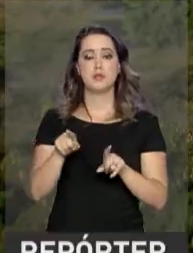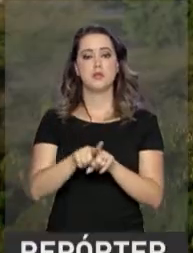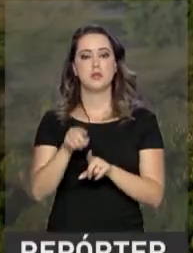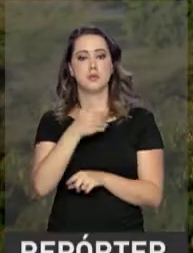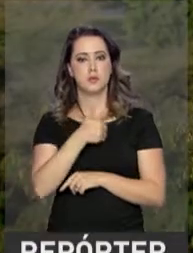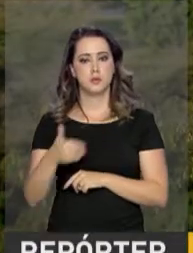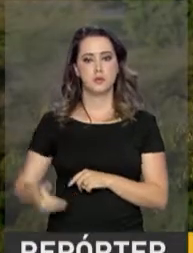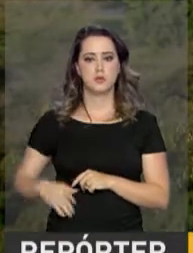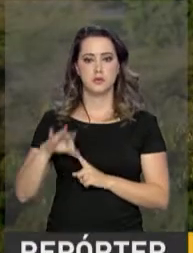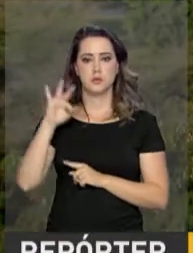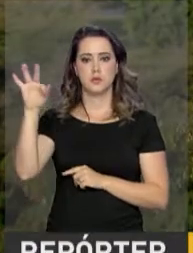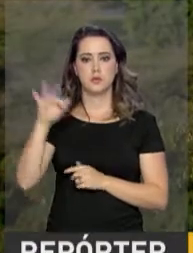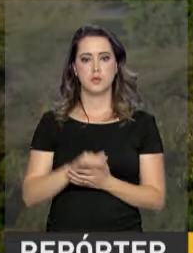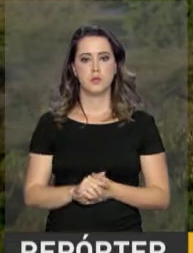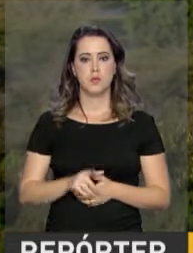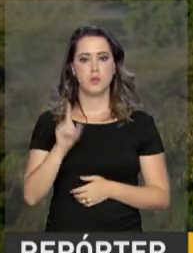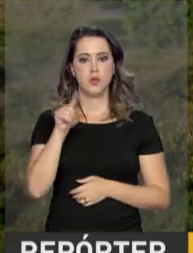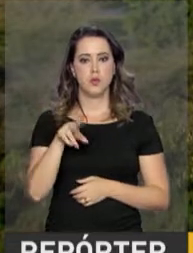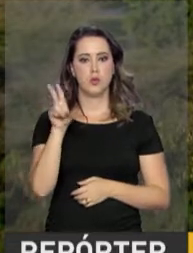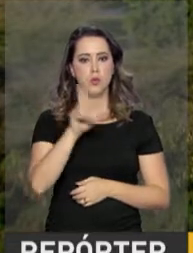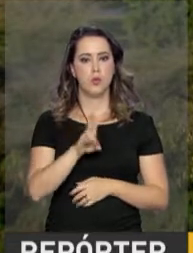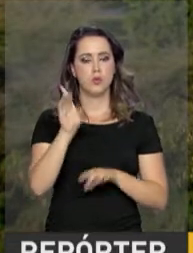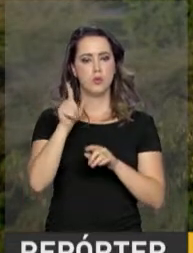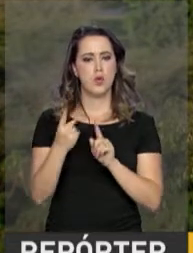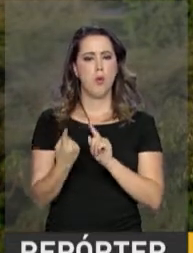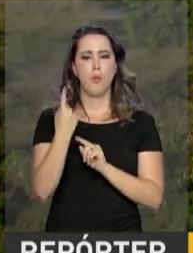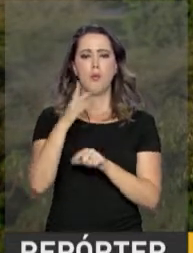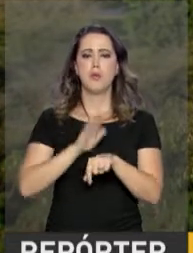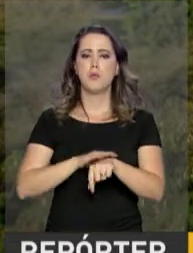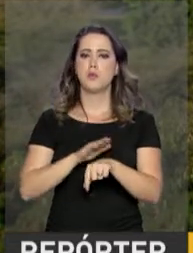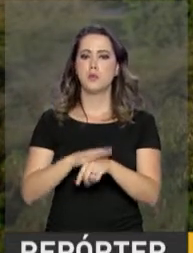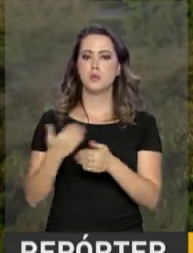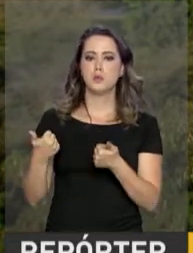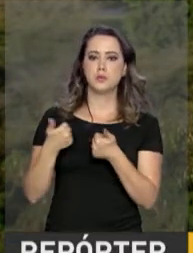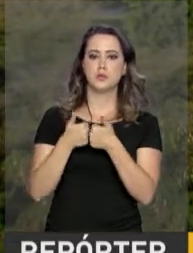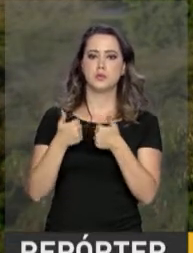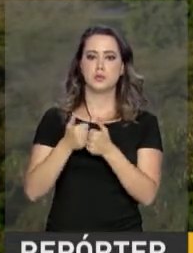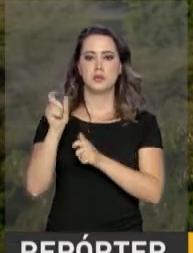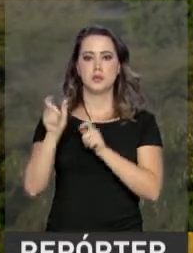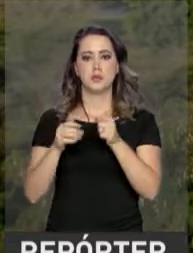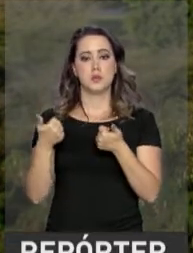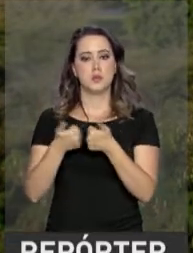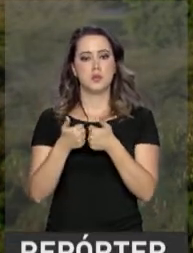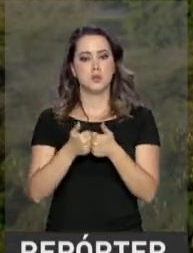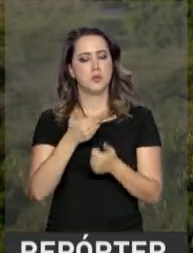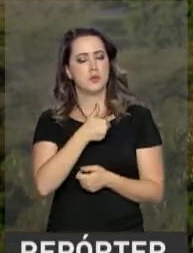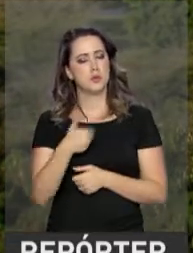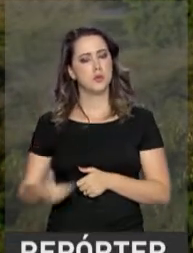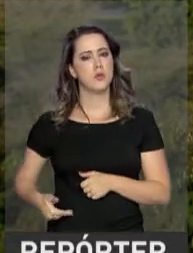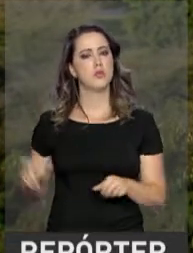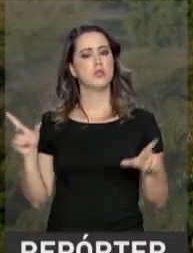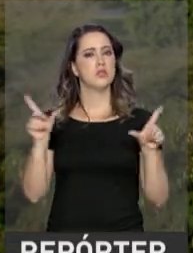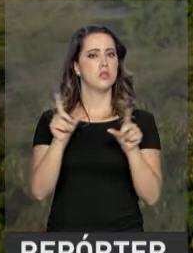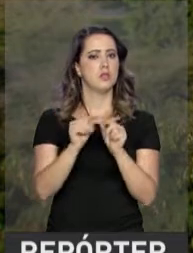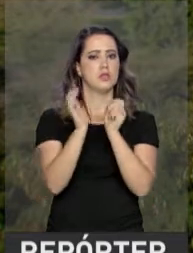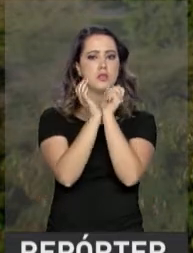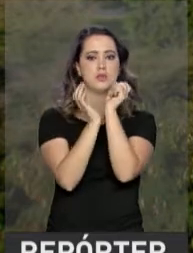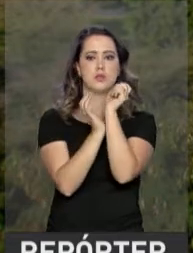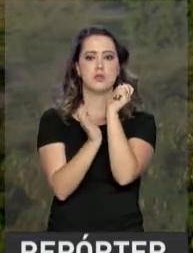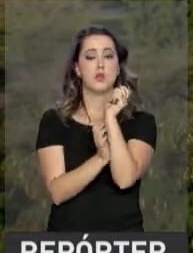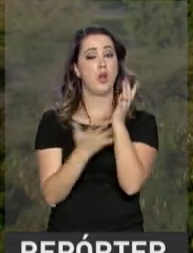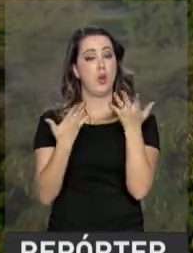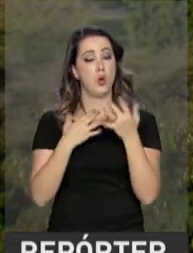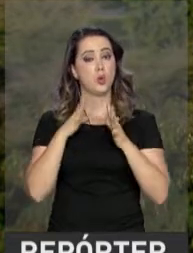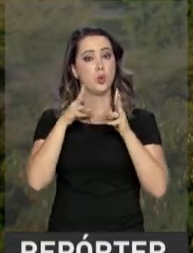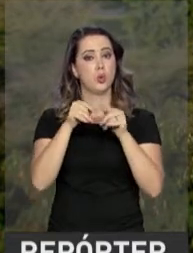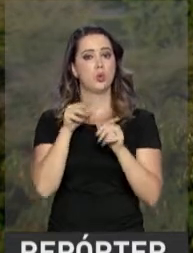uso desses portais é apenas um primeiro passo para aproximar ainda mais o cidadão do governo e diminuir a burocracia com a digitalização